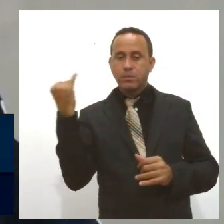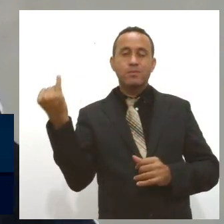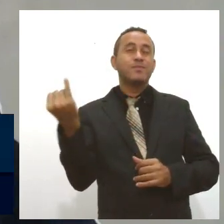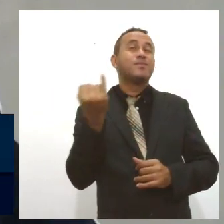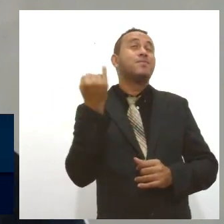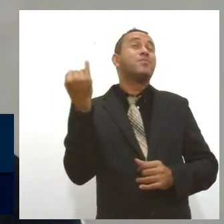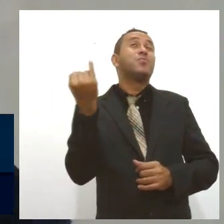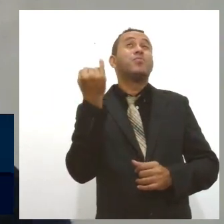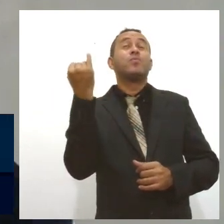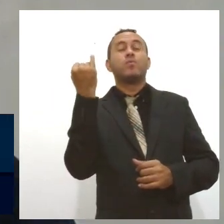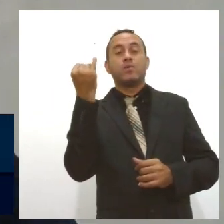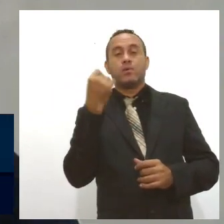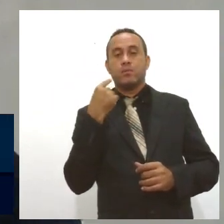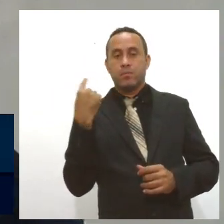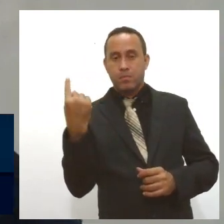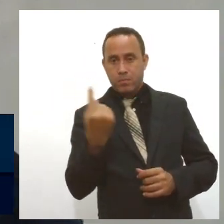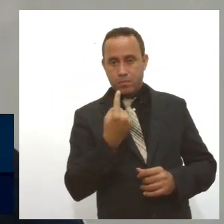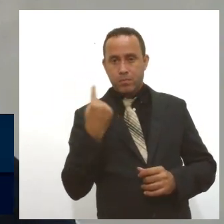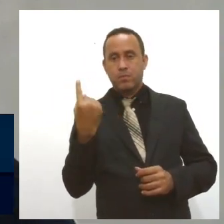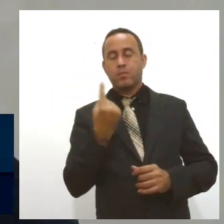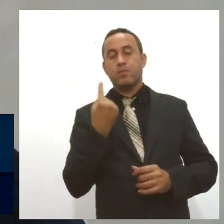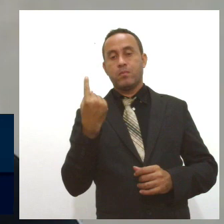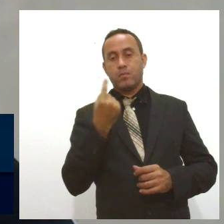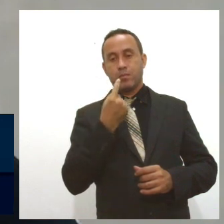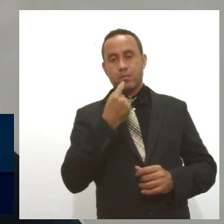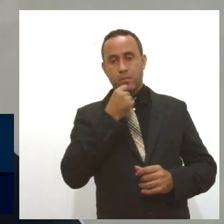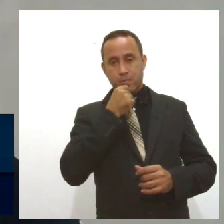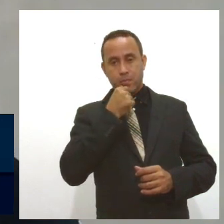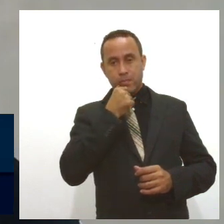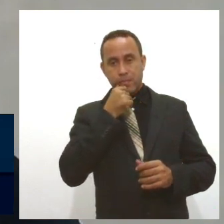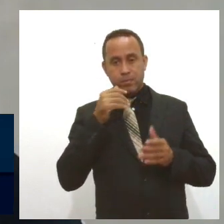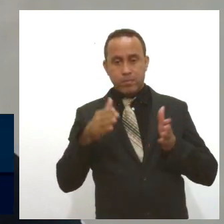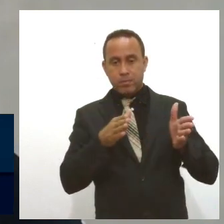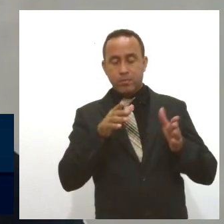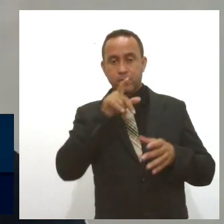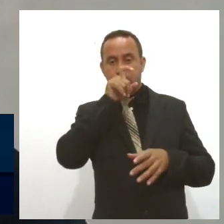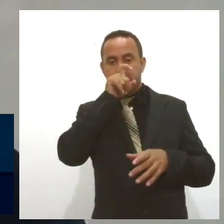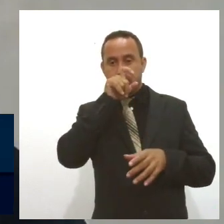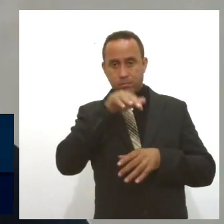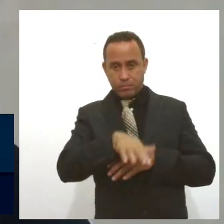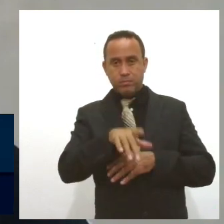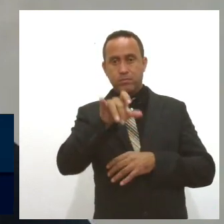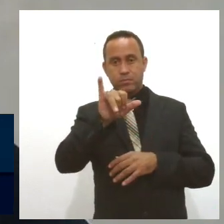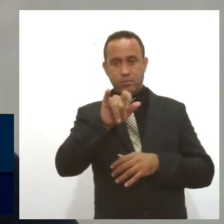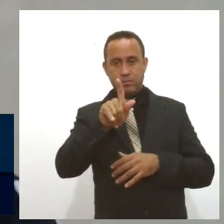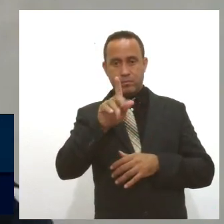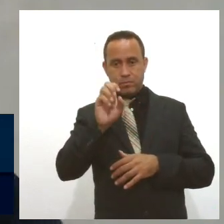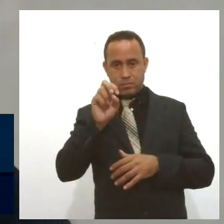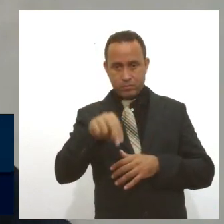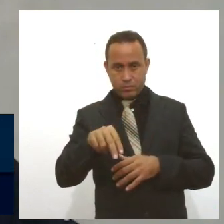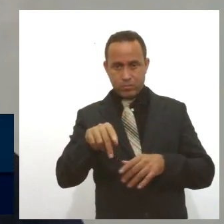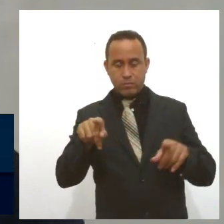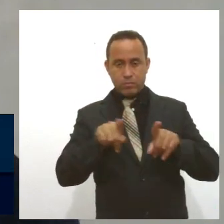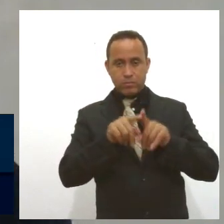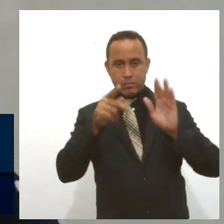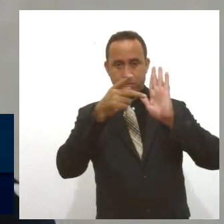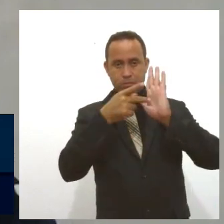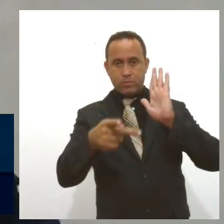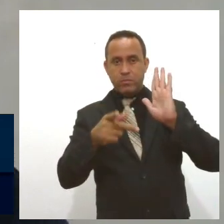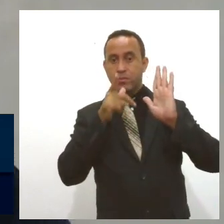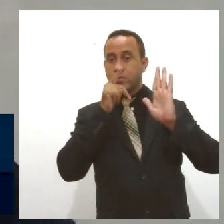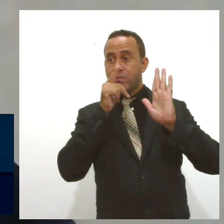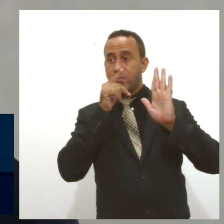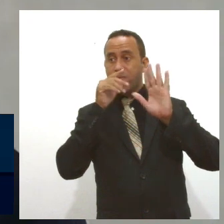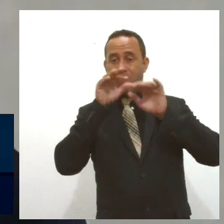como é importante para nós esse canal de Xingó, esse projeto que vai trazer água